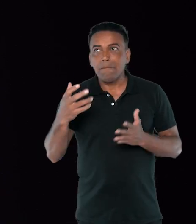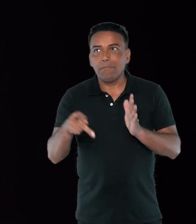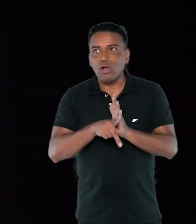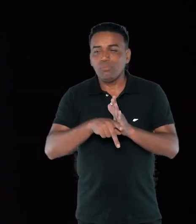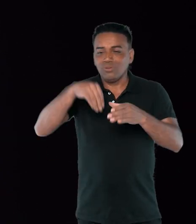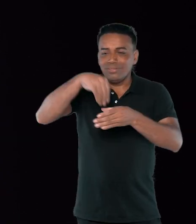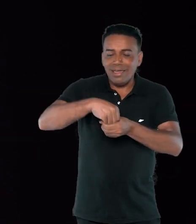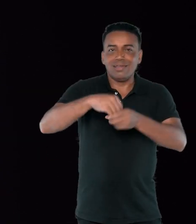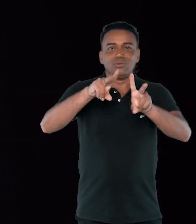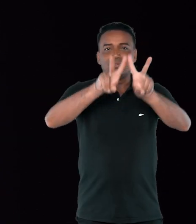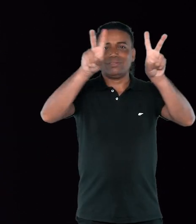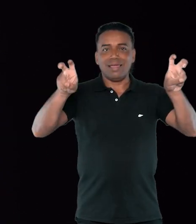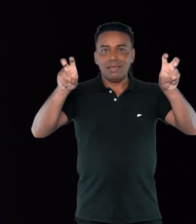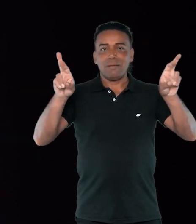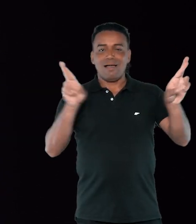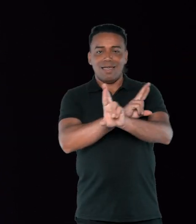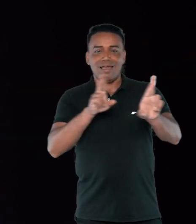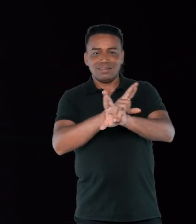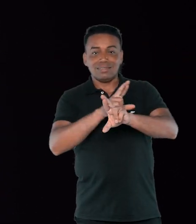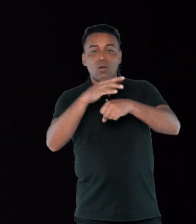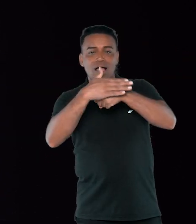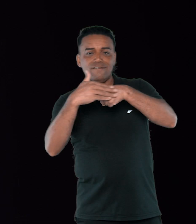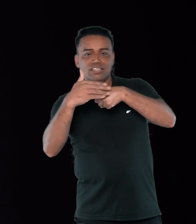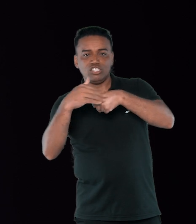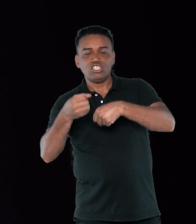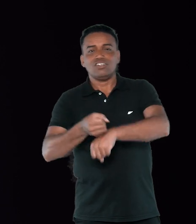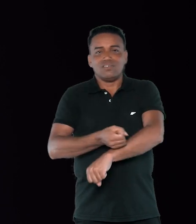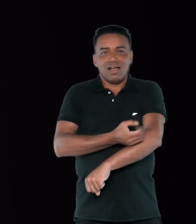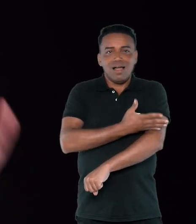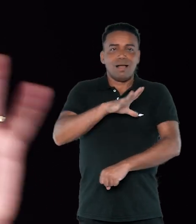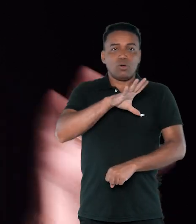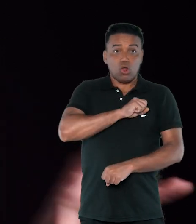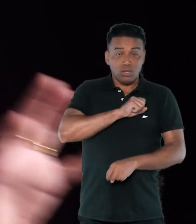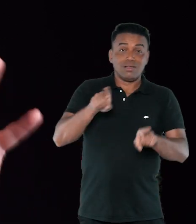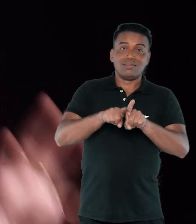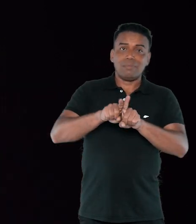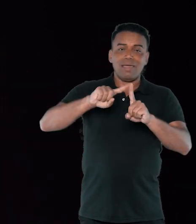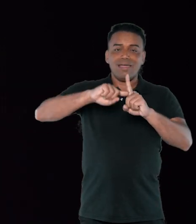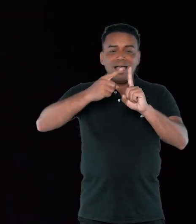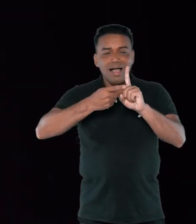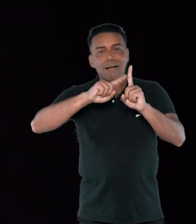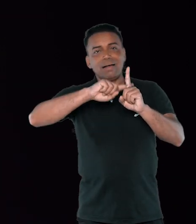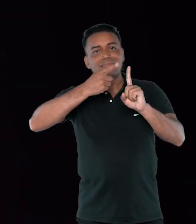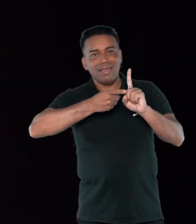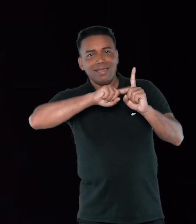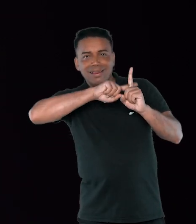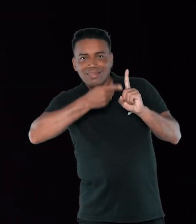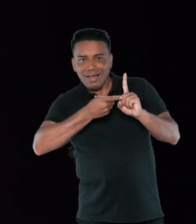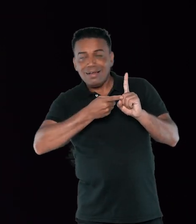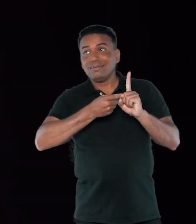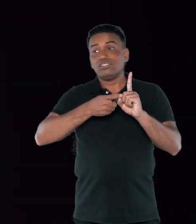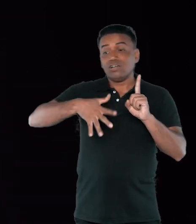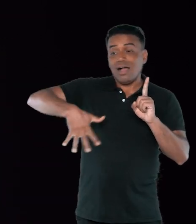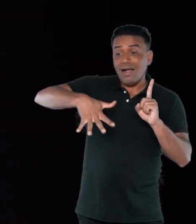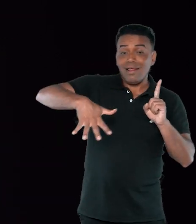assunto das relações afetivas, amorosas, quanto da maternidade. São dois aspectos da vida que eu